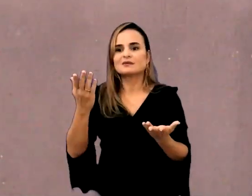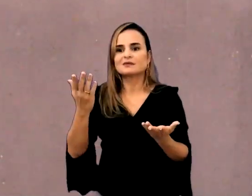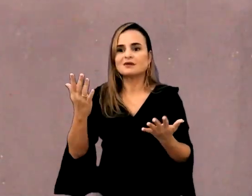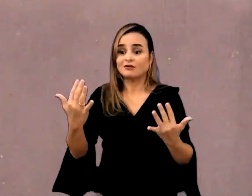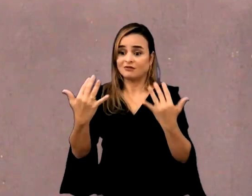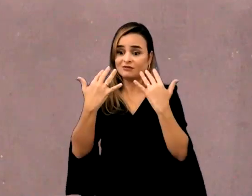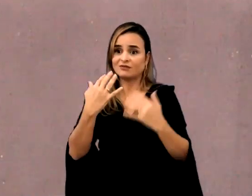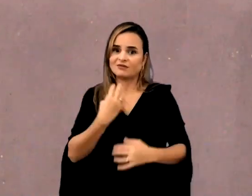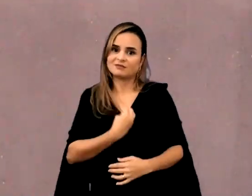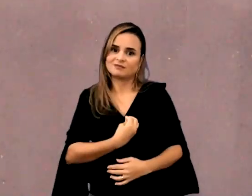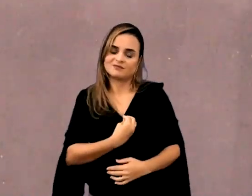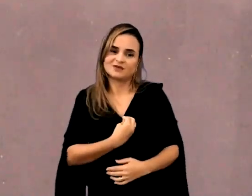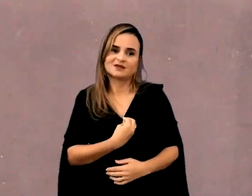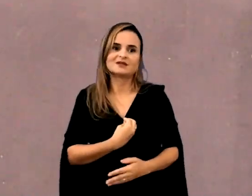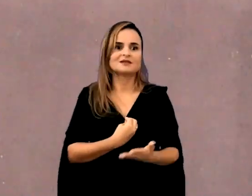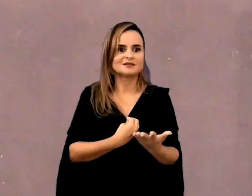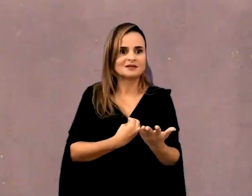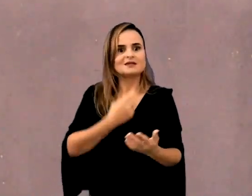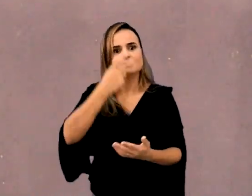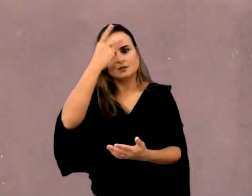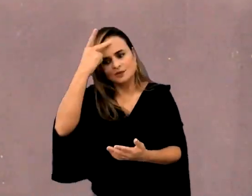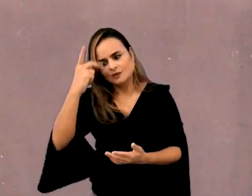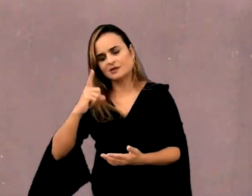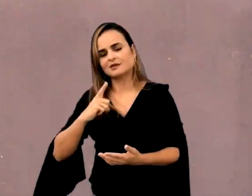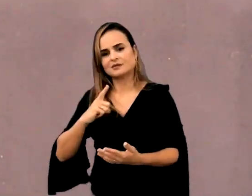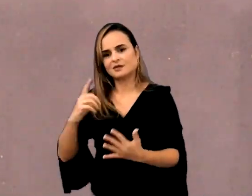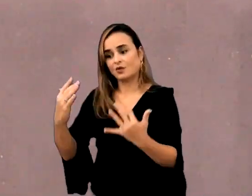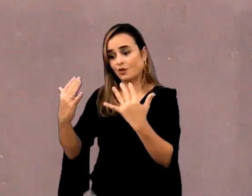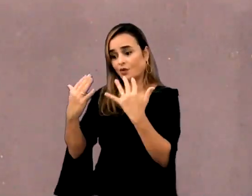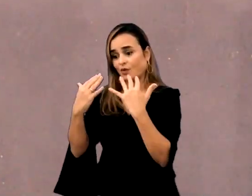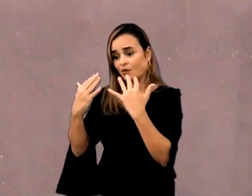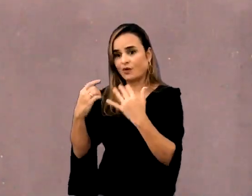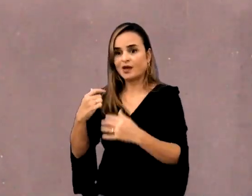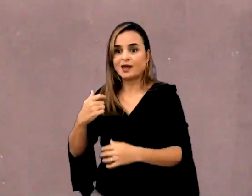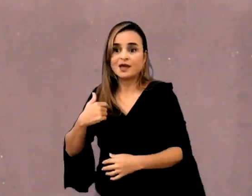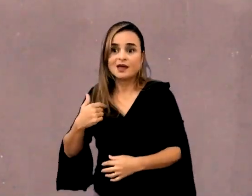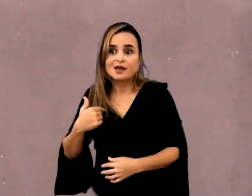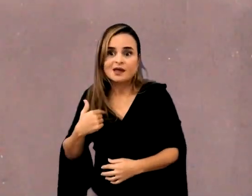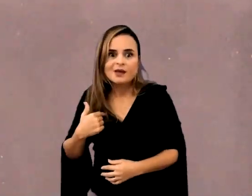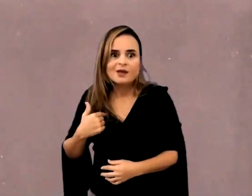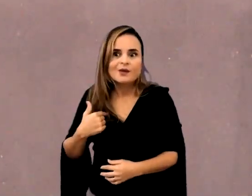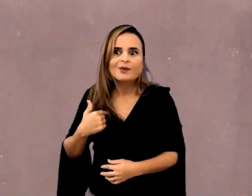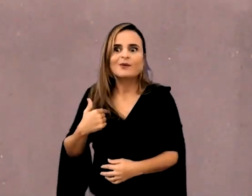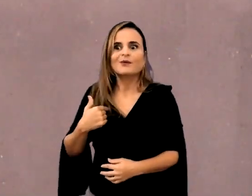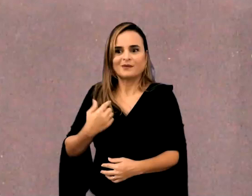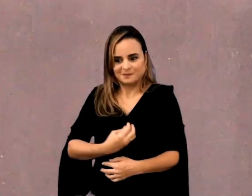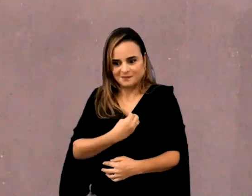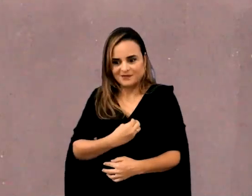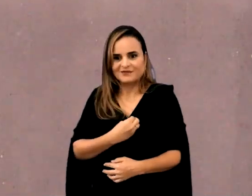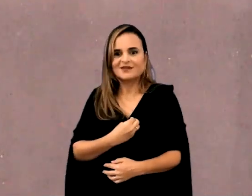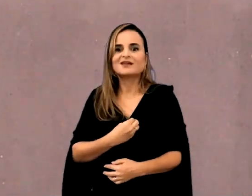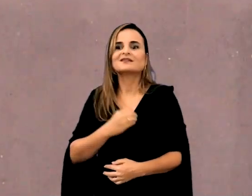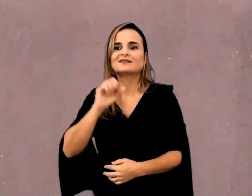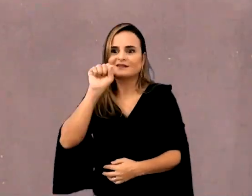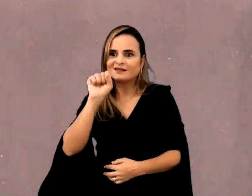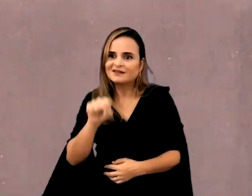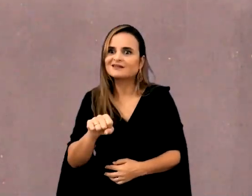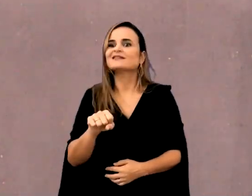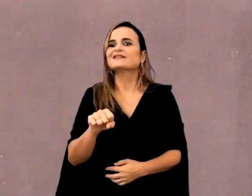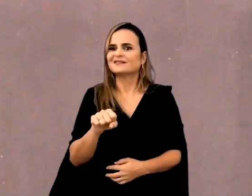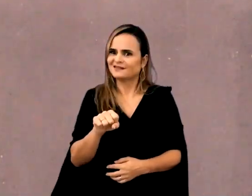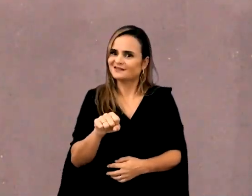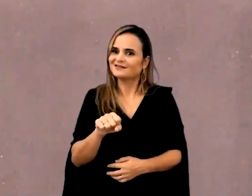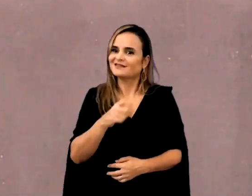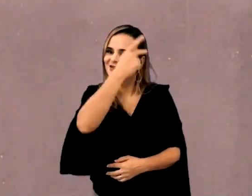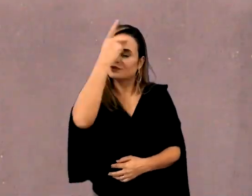vida. Elas estão olhando. Nós estamos sendo filmados, meu irmão. Tanto pelo nosso inimigo das